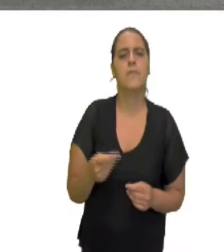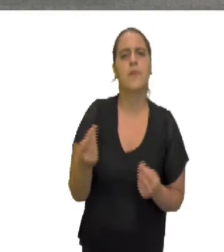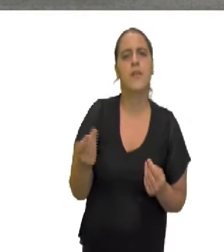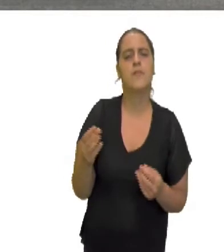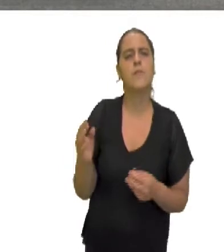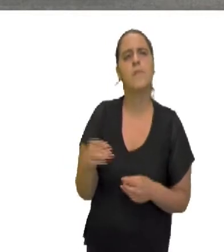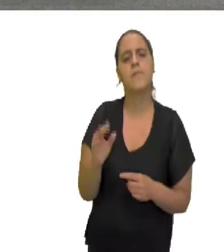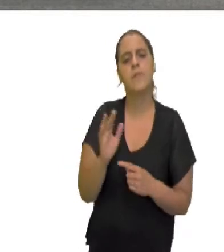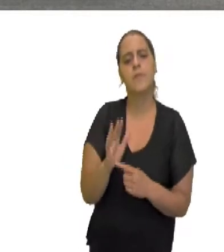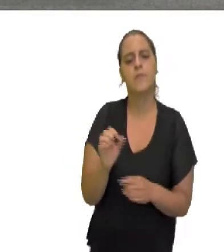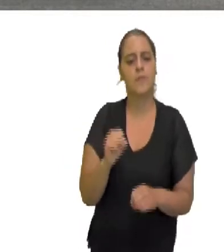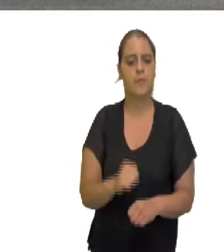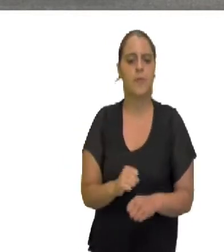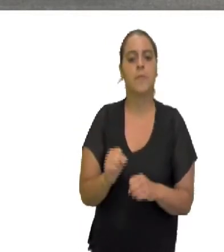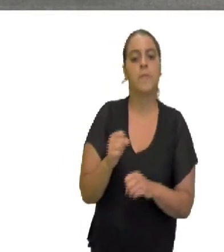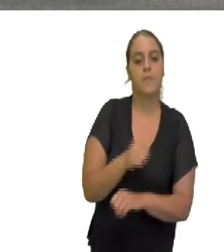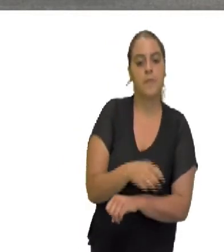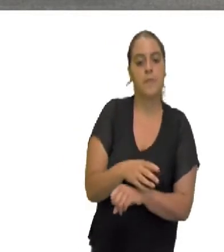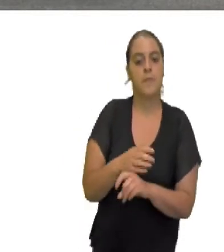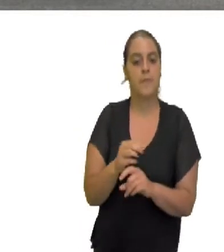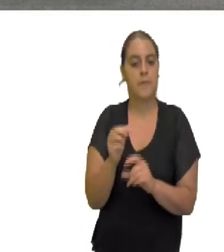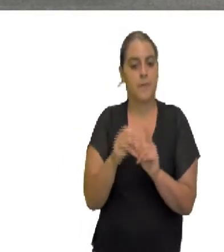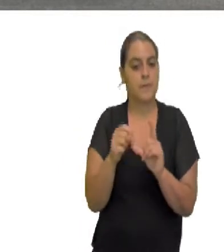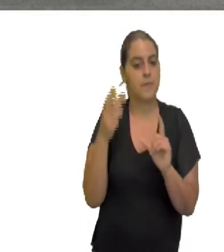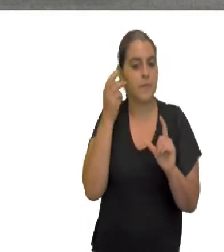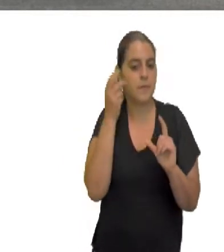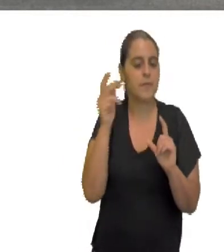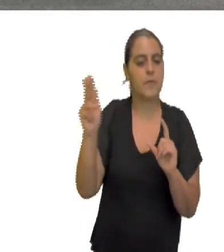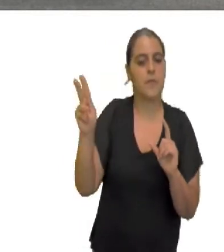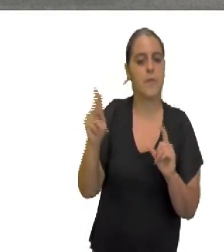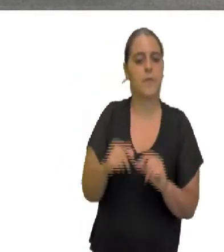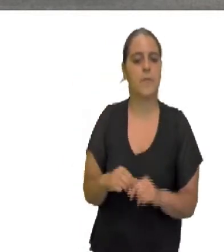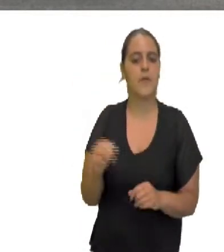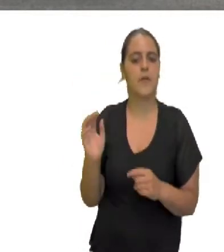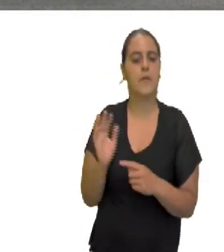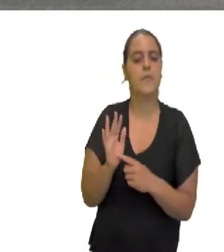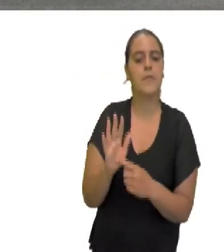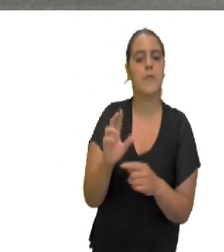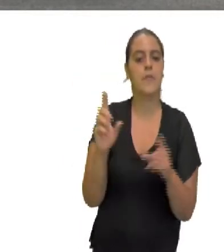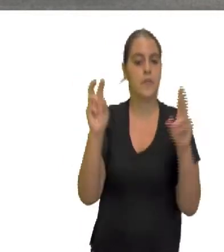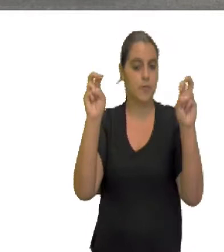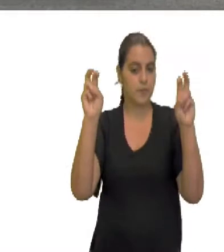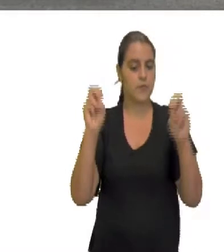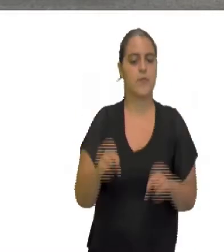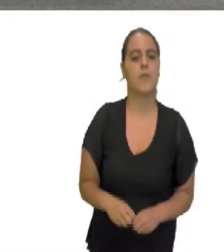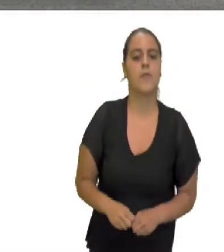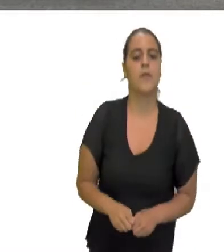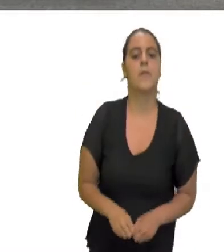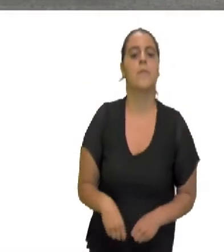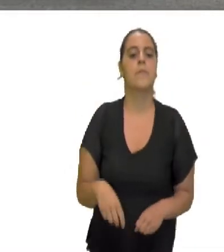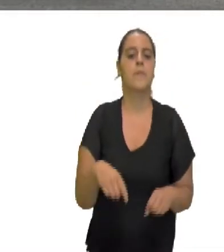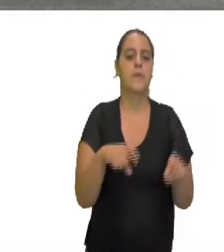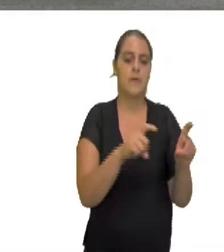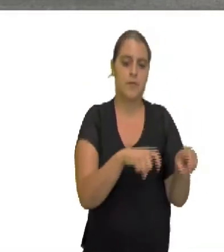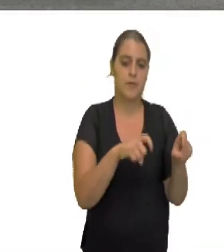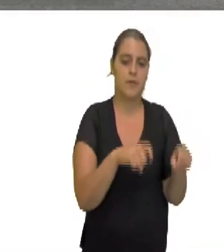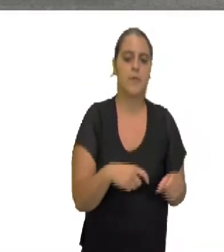foi trazida na plataforma para introduzir o tema campo e